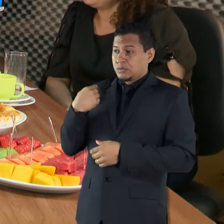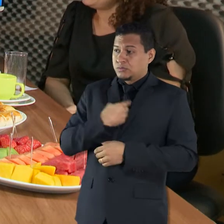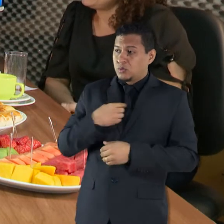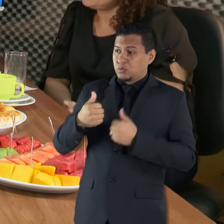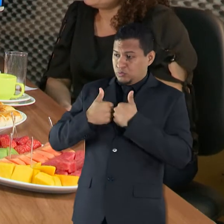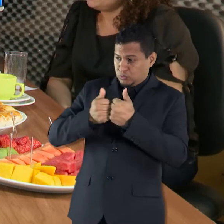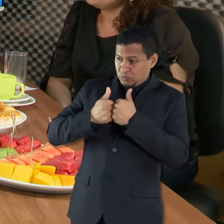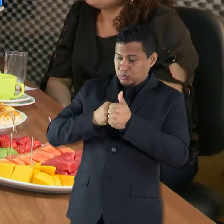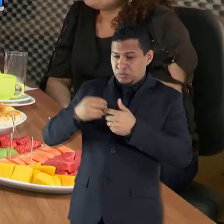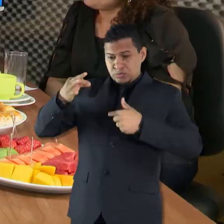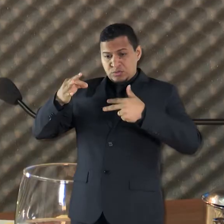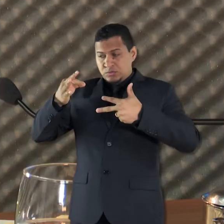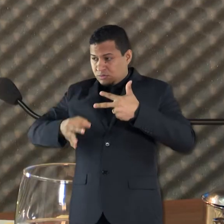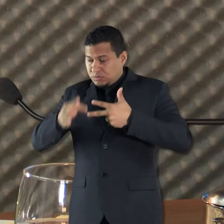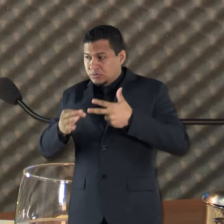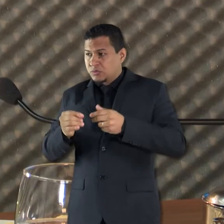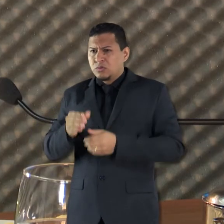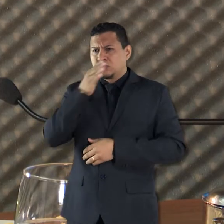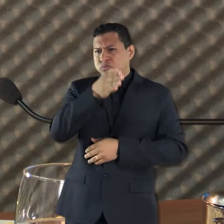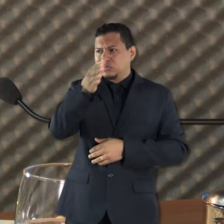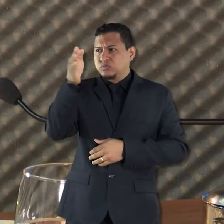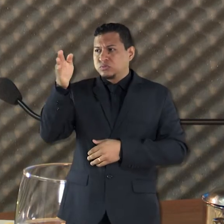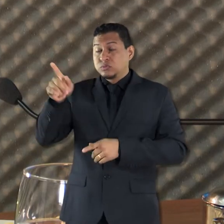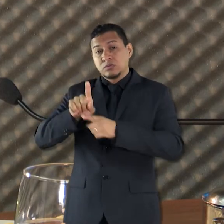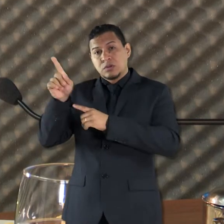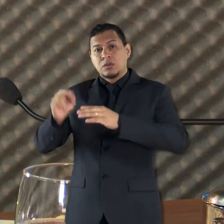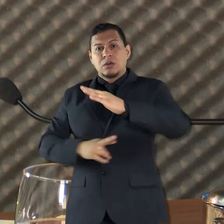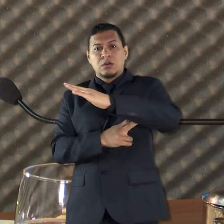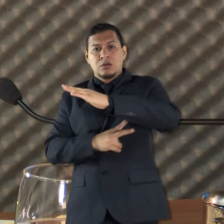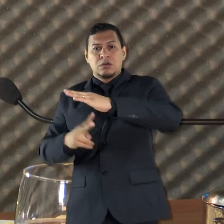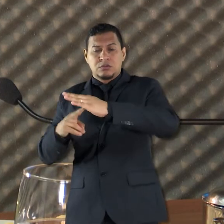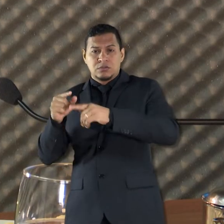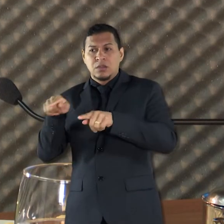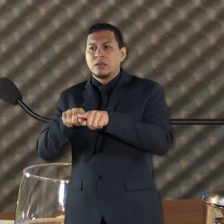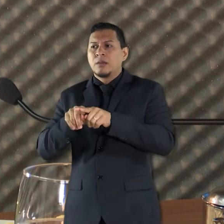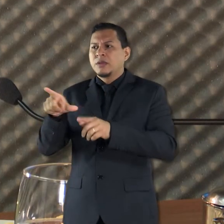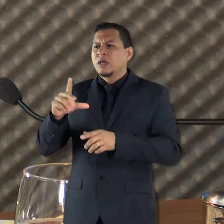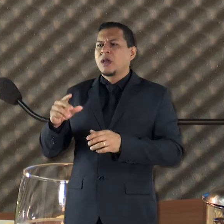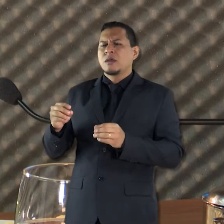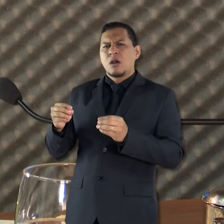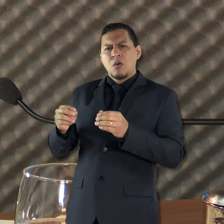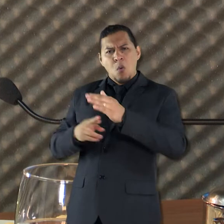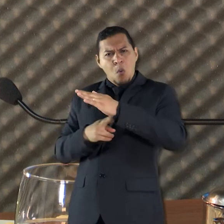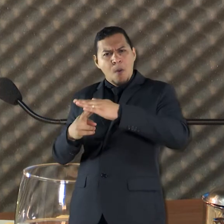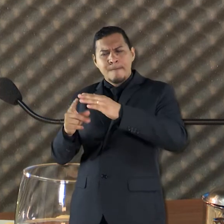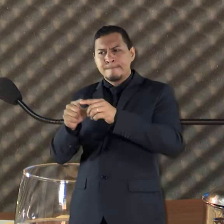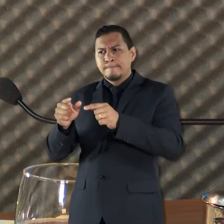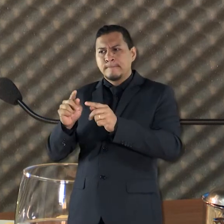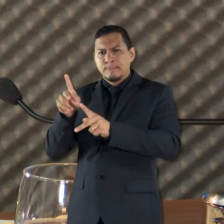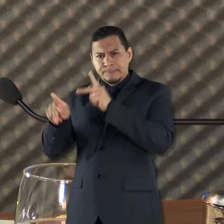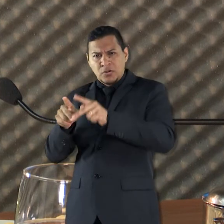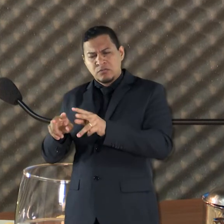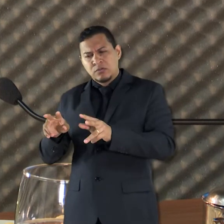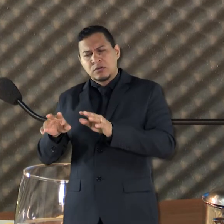leva o ônibus da itinerante para os abrigos e na rodoviária também. Na rodoviária tem aquela população de rua